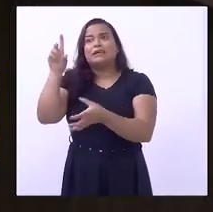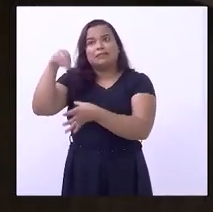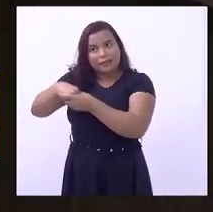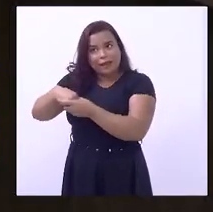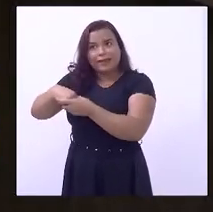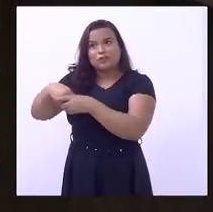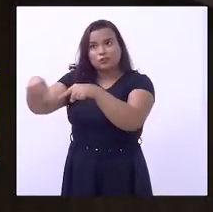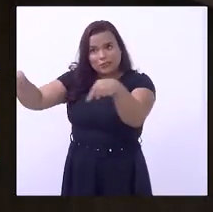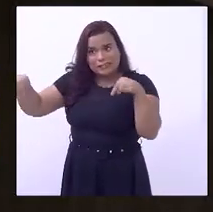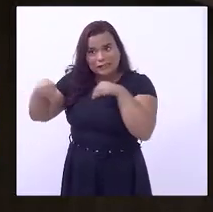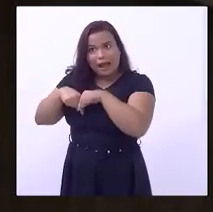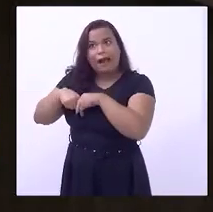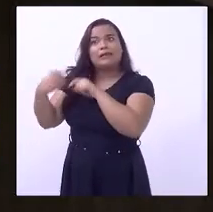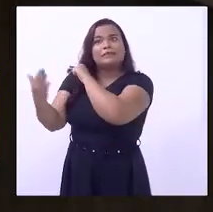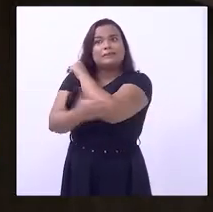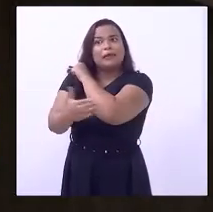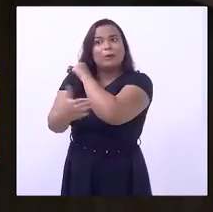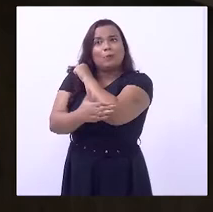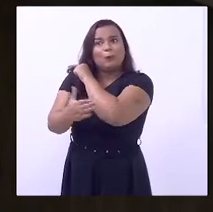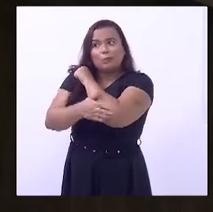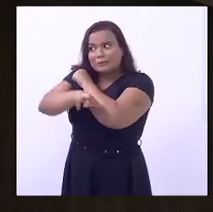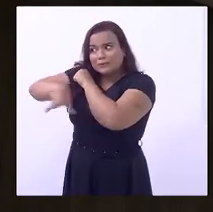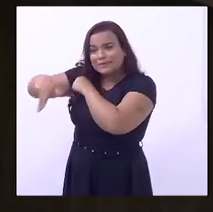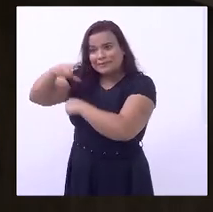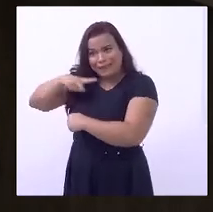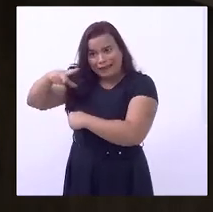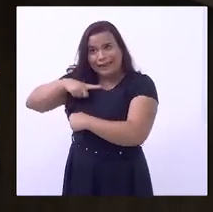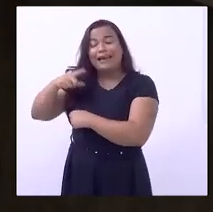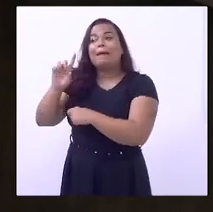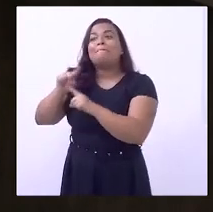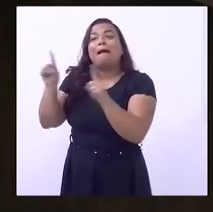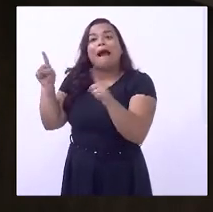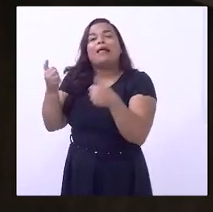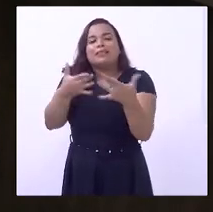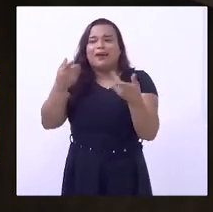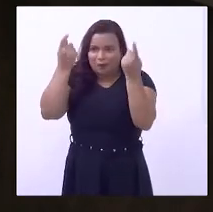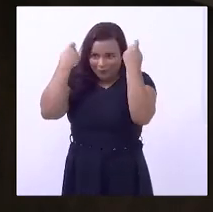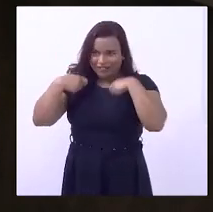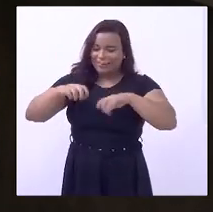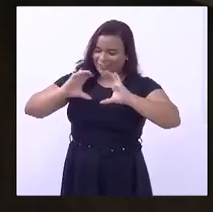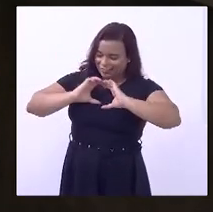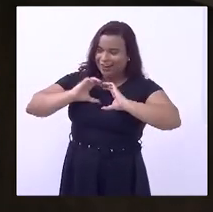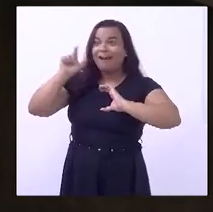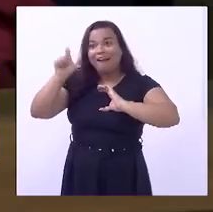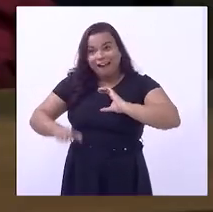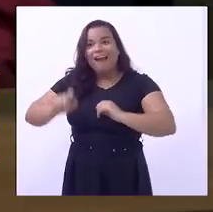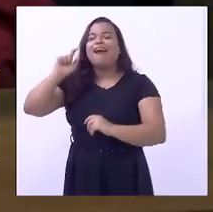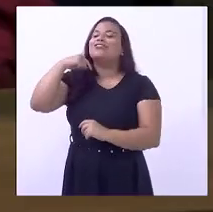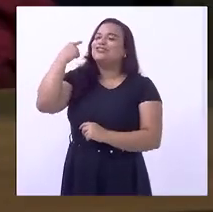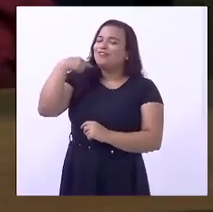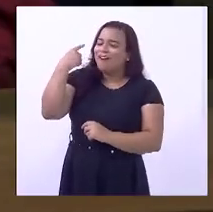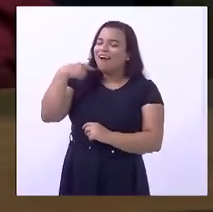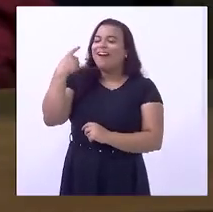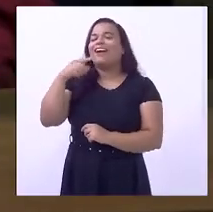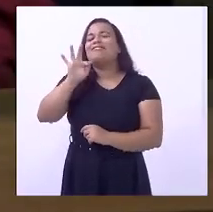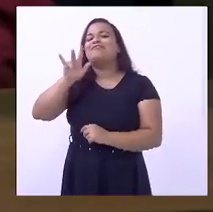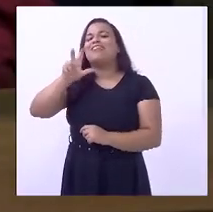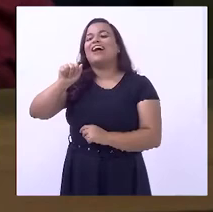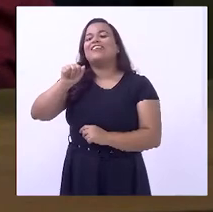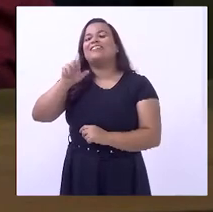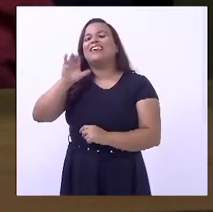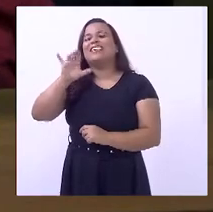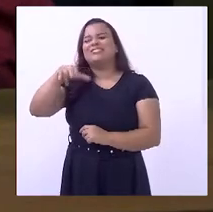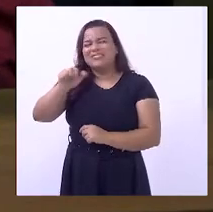do gabinete, deu a medalha para a nossa querida advogada Flávia Cristina. E ela está